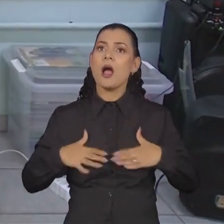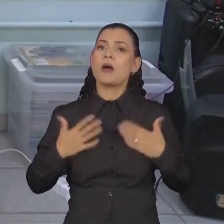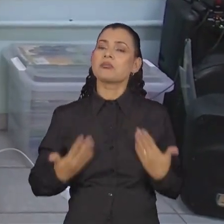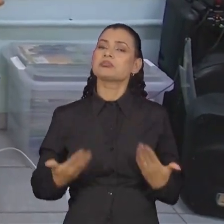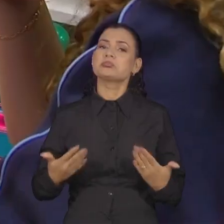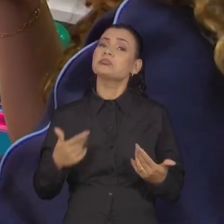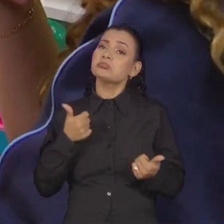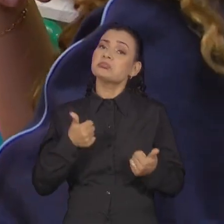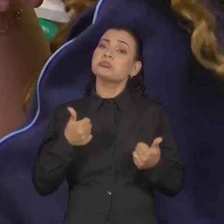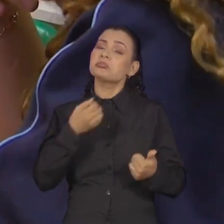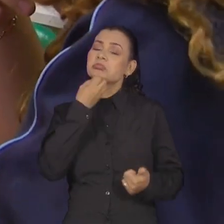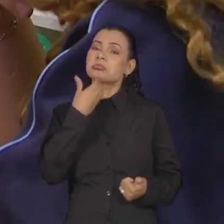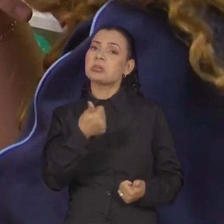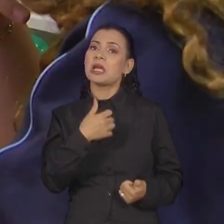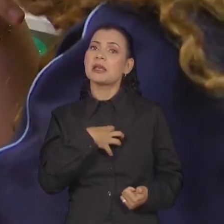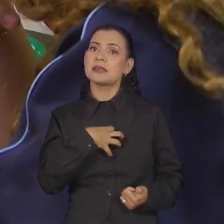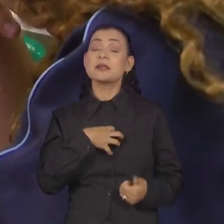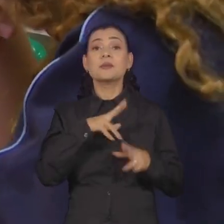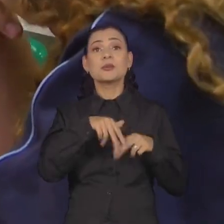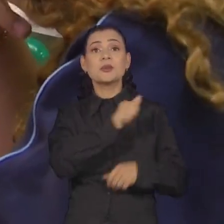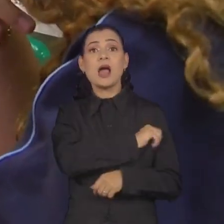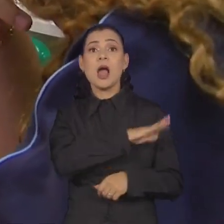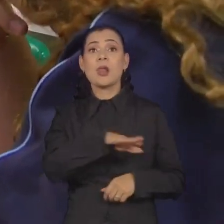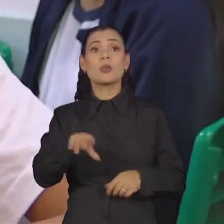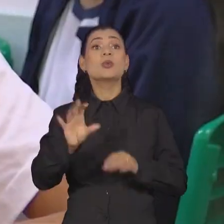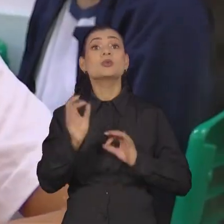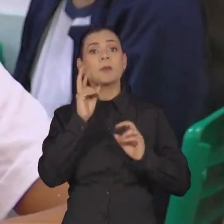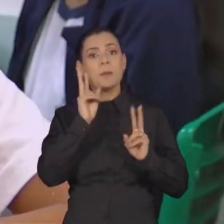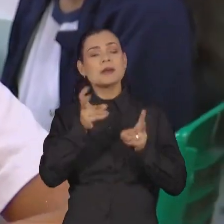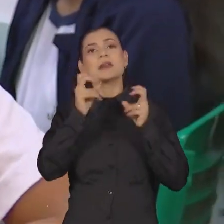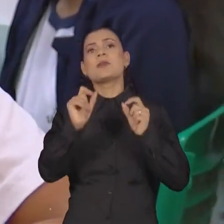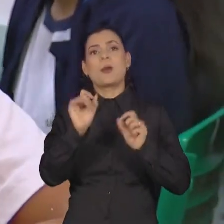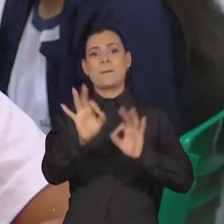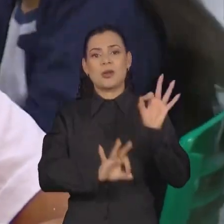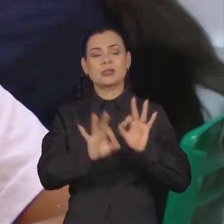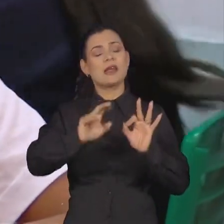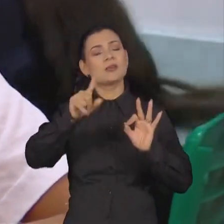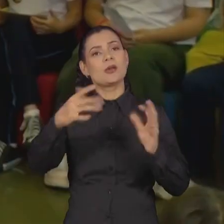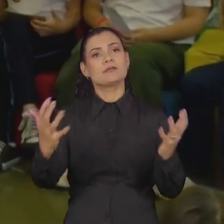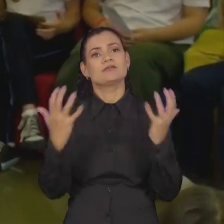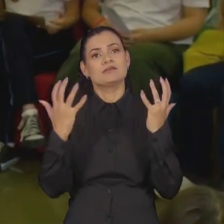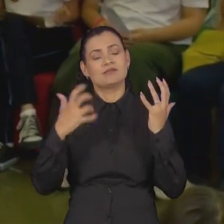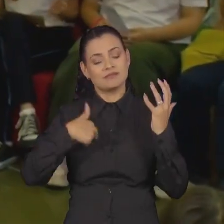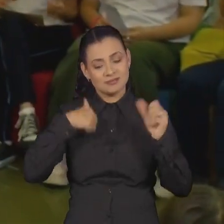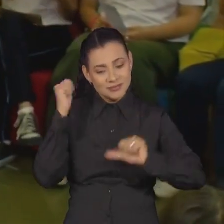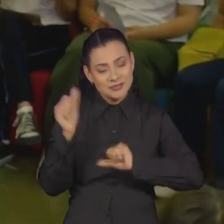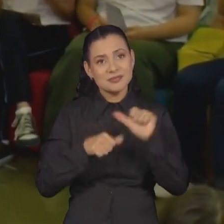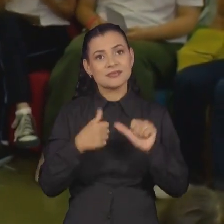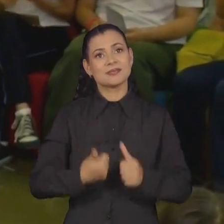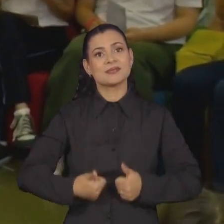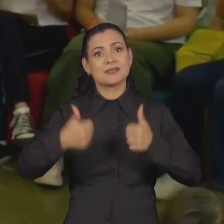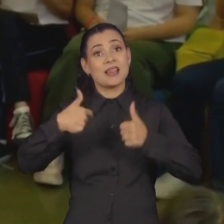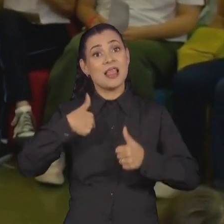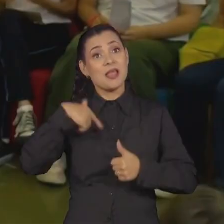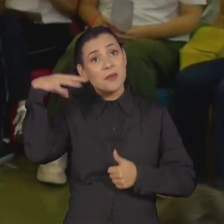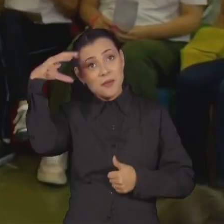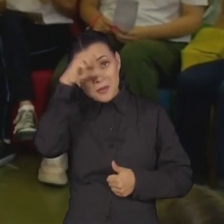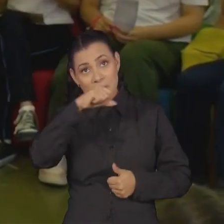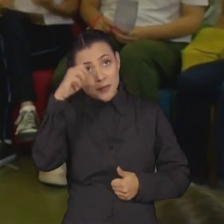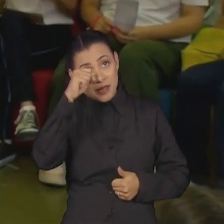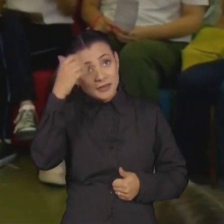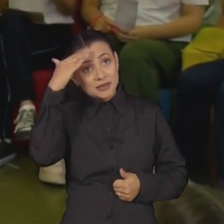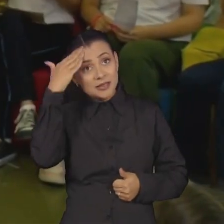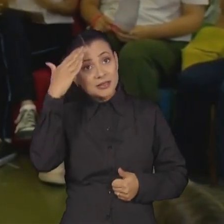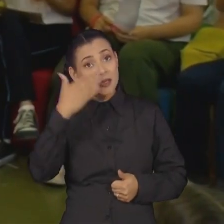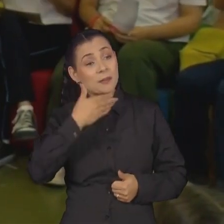me sinto melhor. Os estudantes veem o projeto como um processo transformador. Eu aprendo a entender